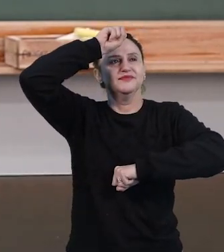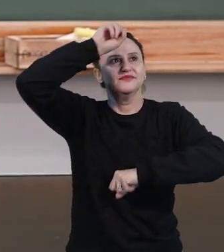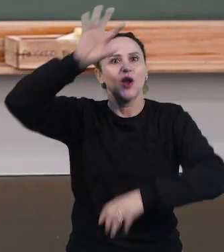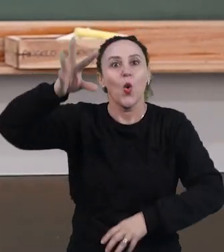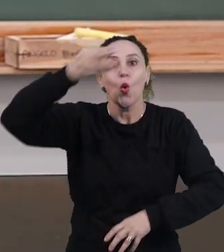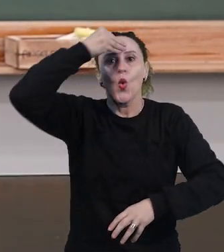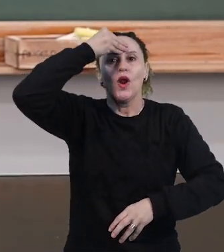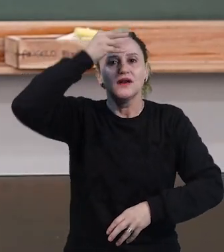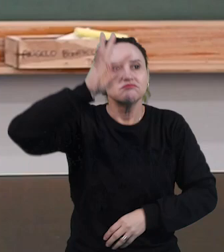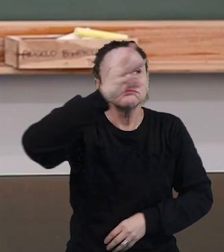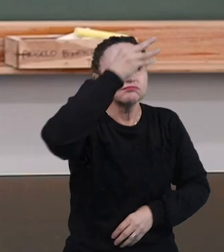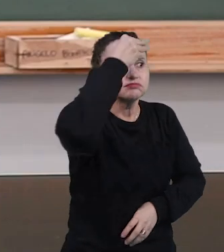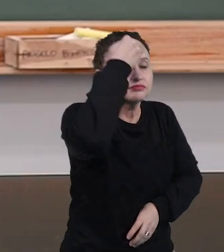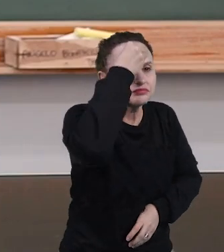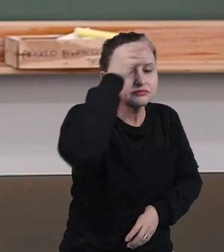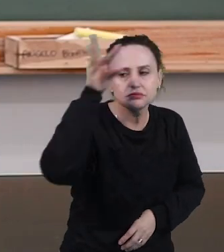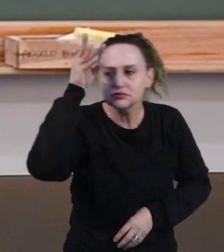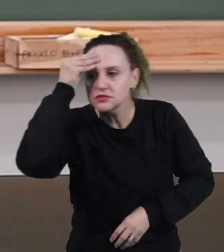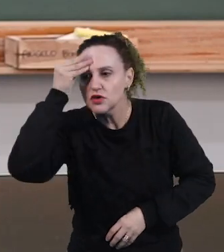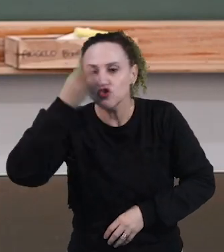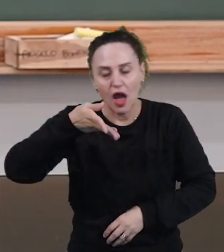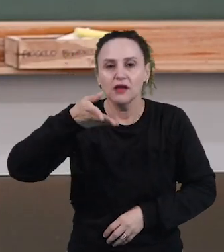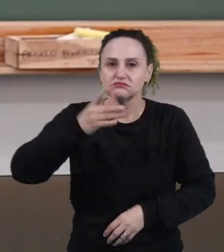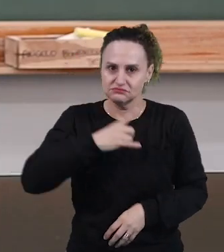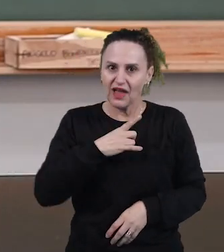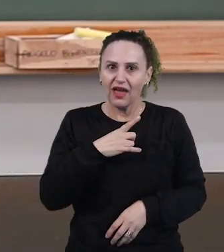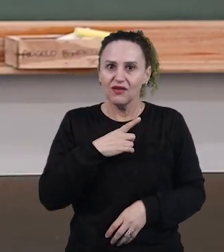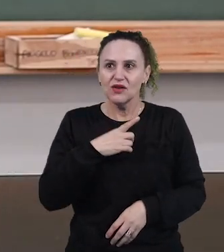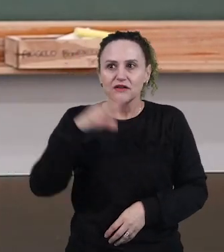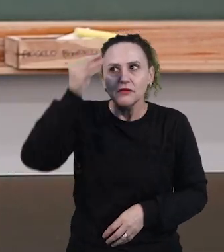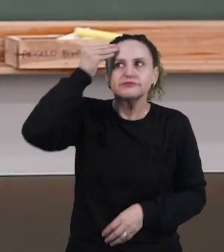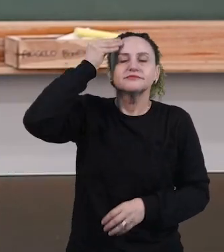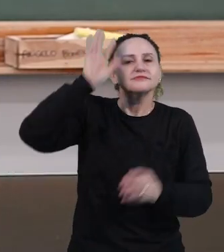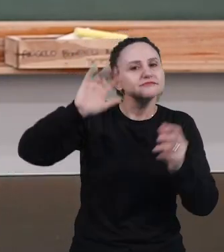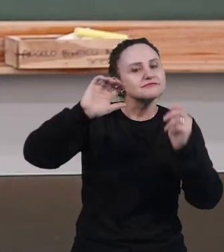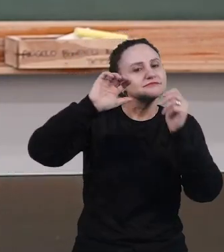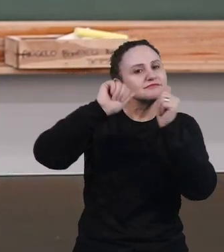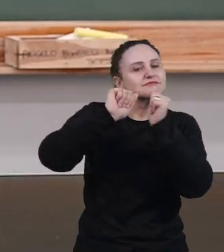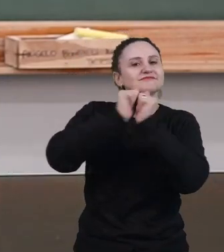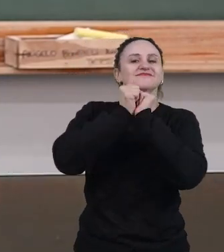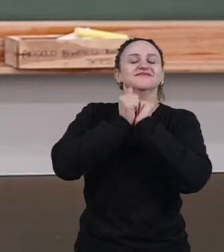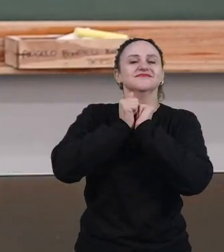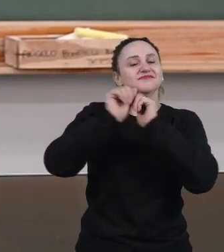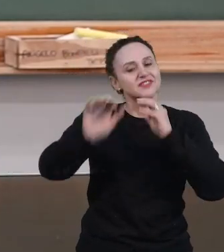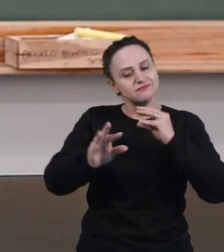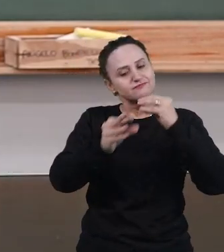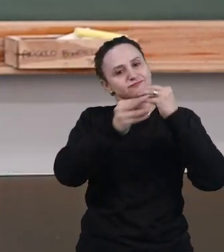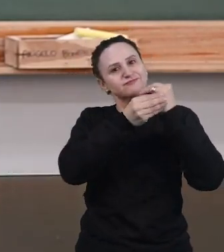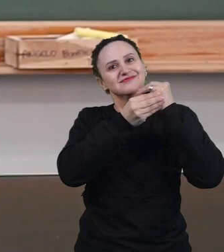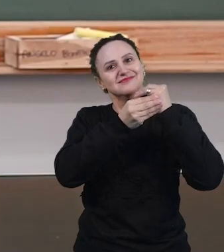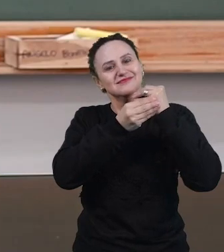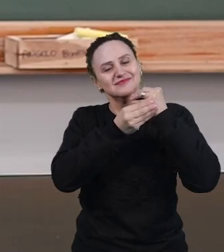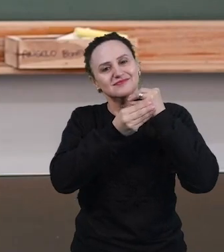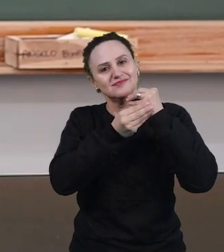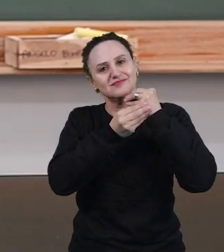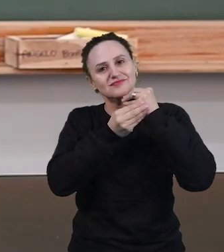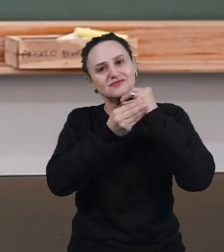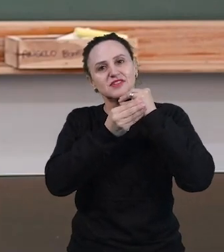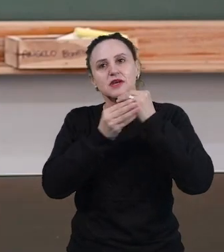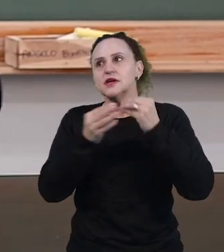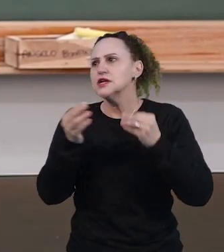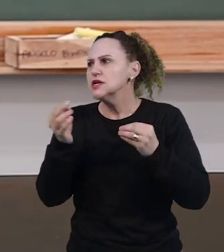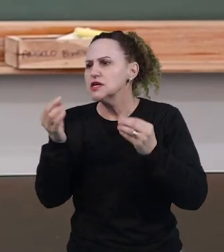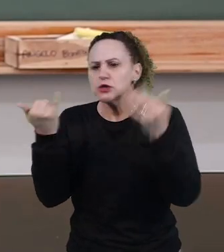tenho, né, que vai acomodando com o que eu já tenho, isso dá um equilíbriozinho, mas aí vem novas